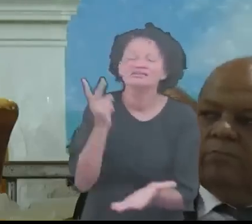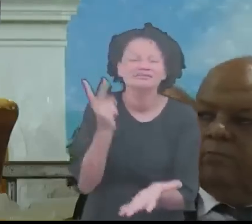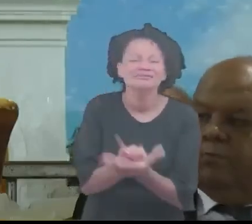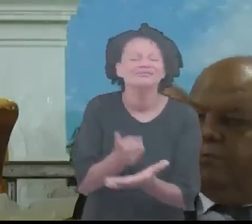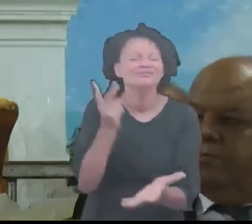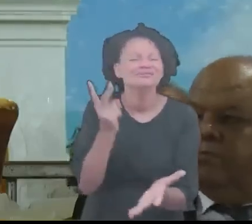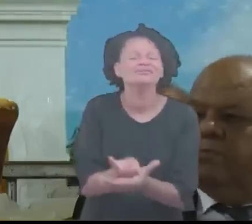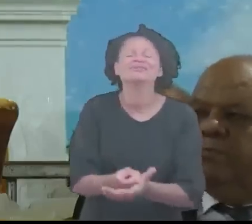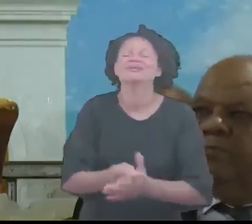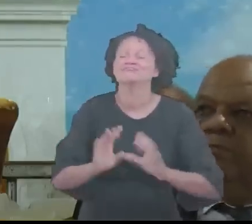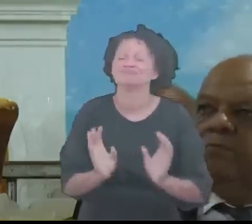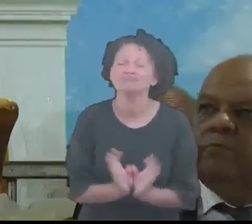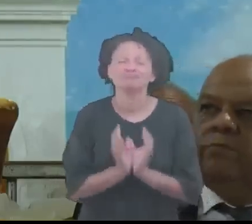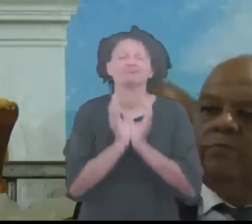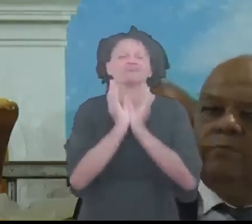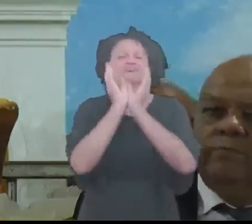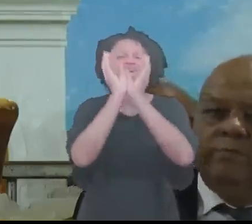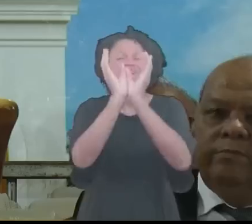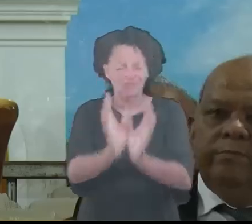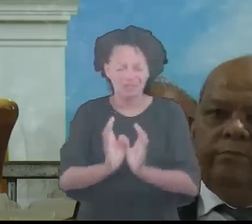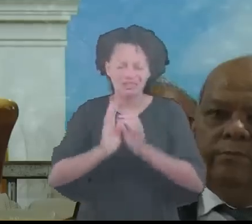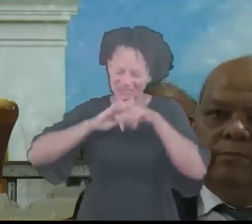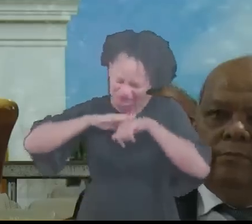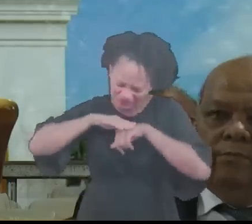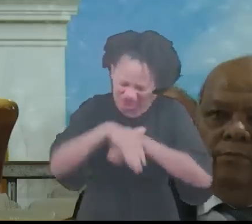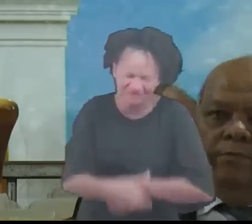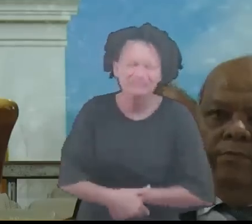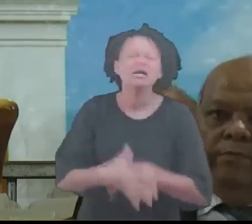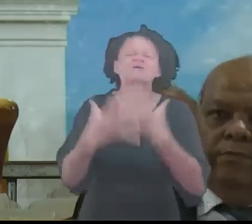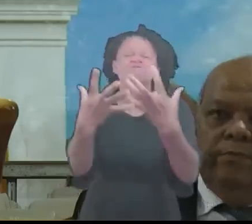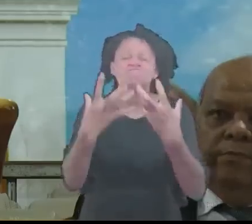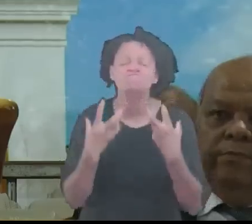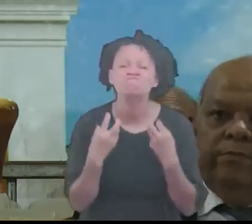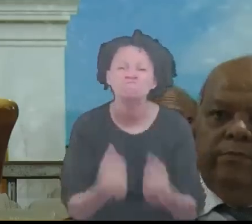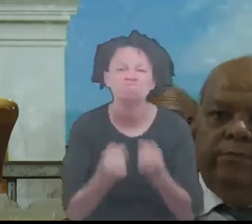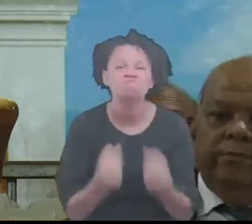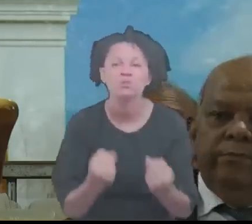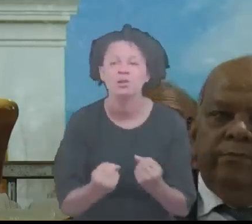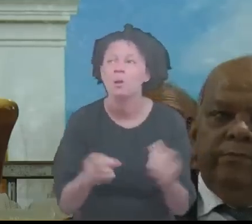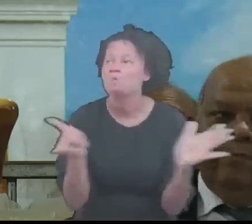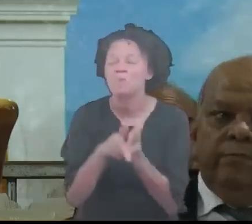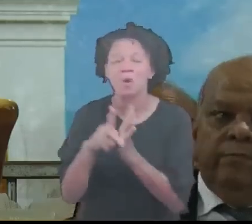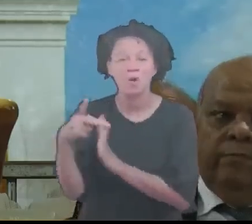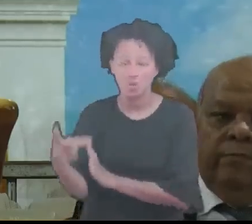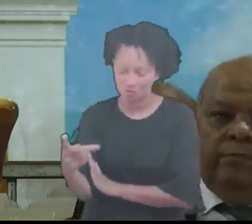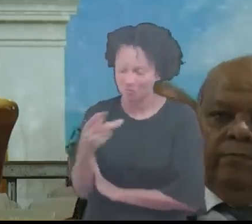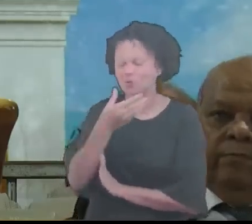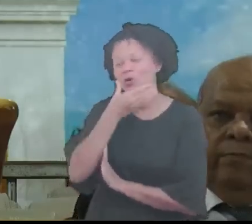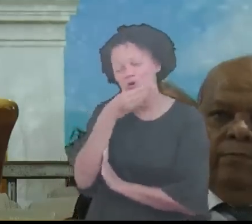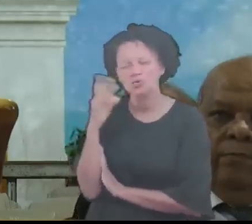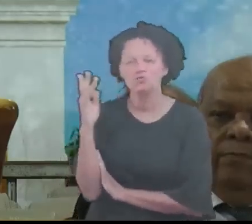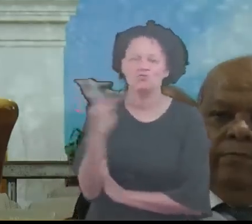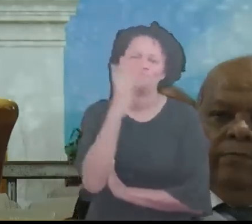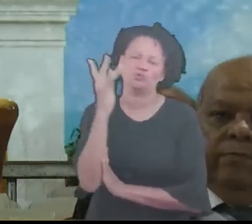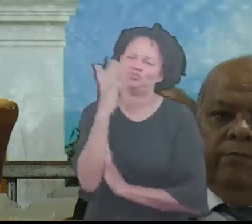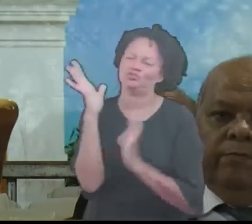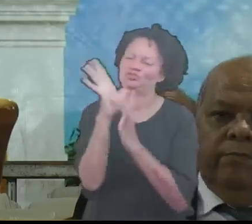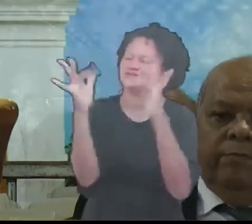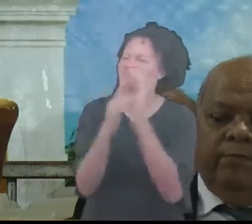nossas Santas Ceias é noite de receber do noivo joia de